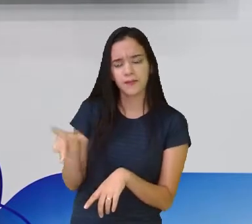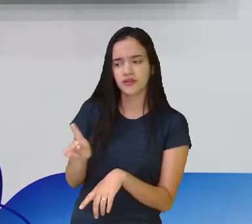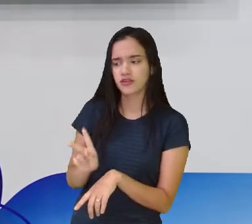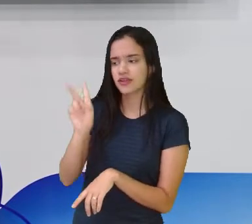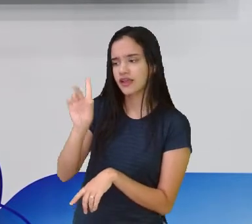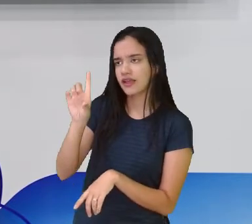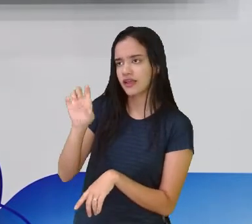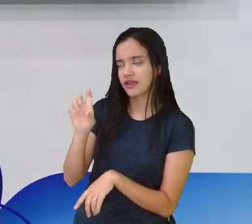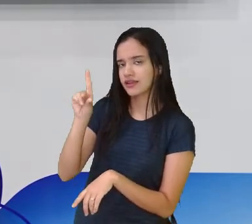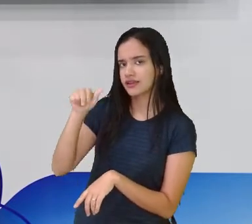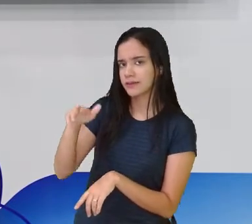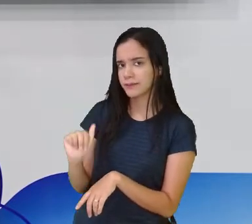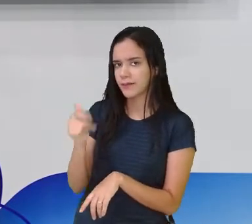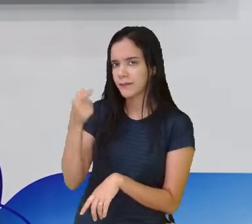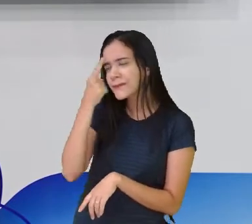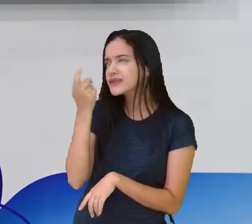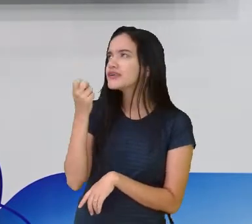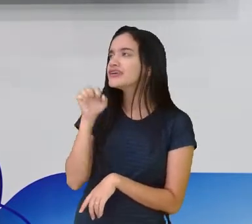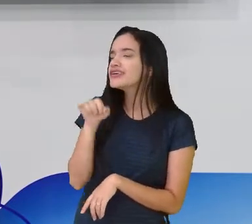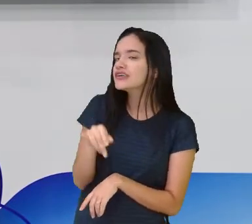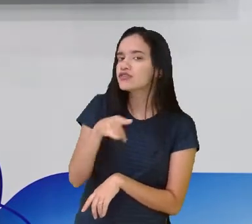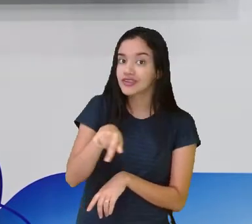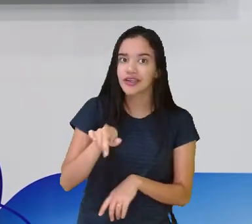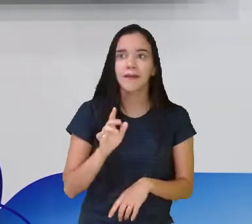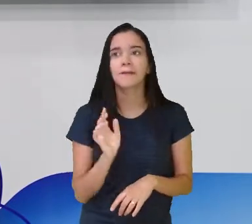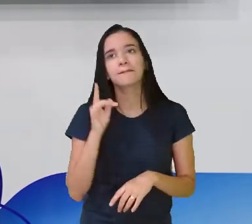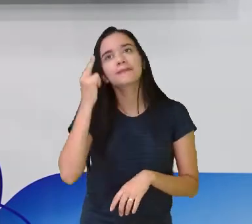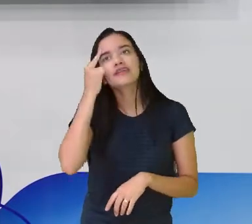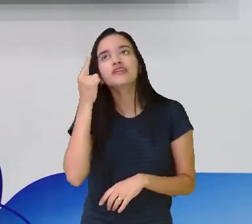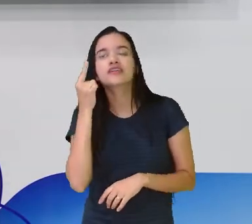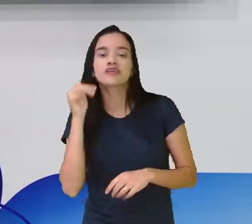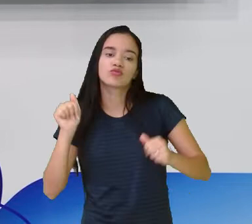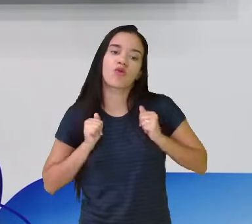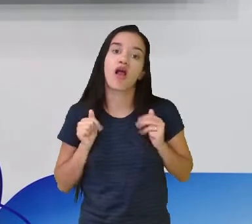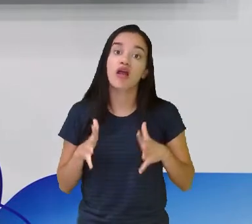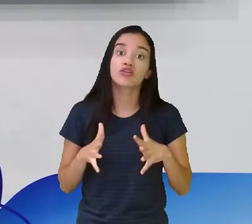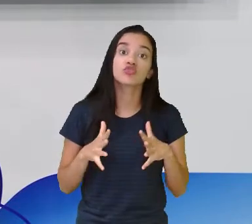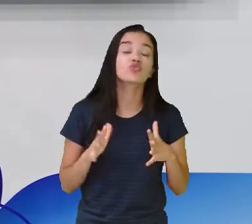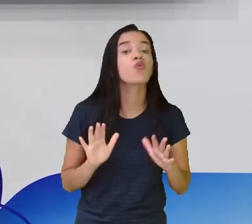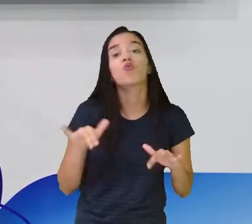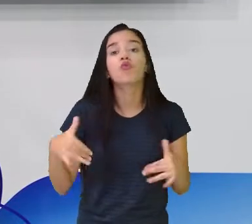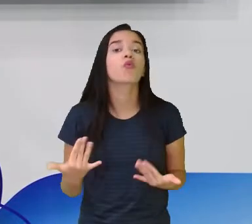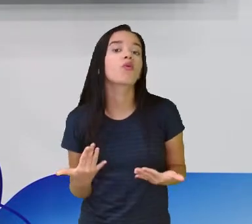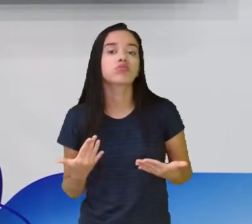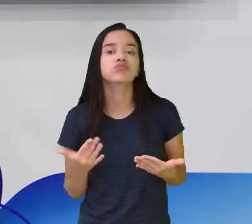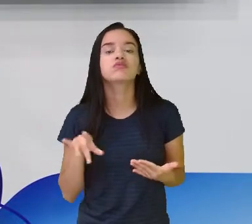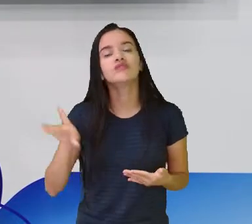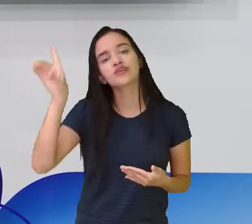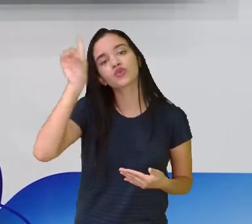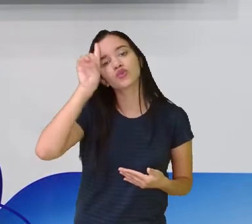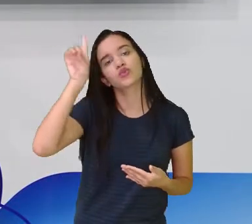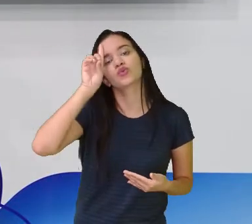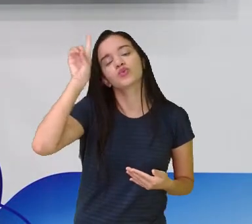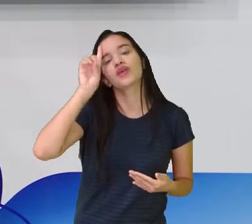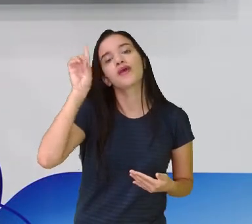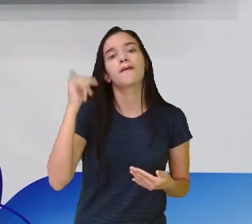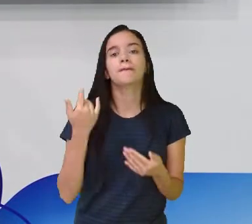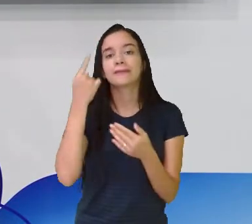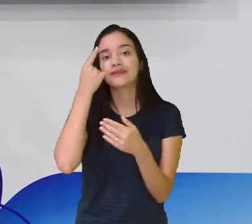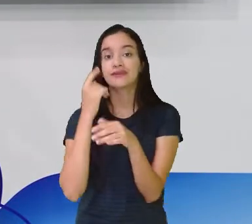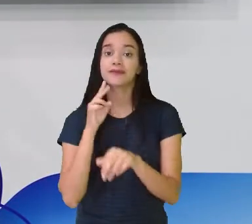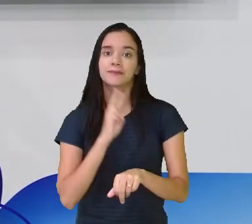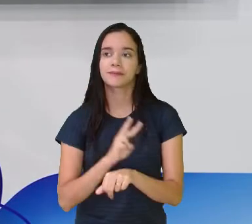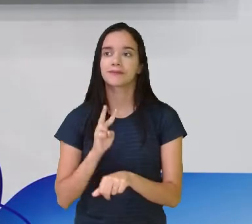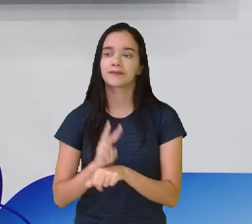Kedma pensa nisso? Se você pensar, se você age, quais são as ações que você faz no seu dia a dia pensando na